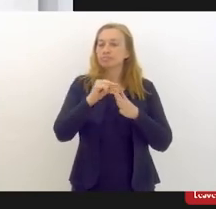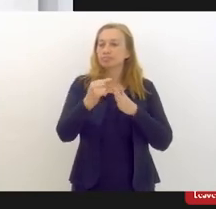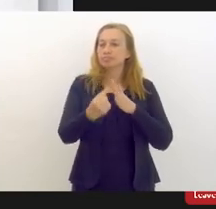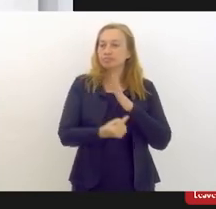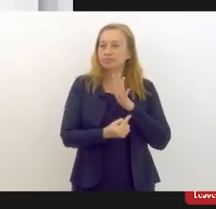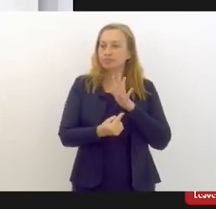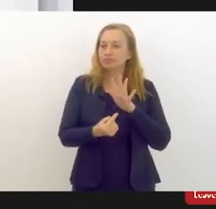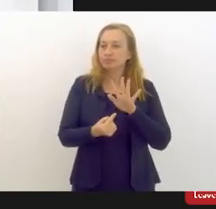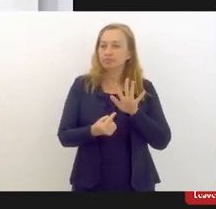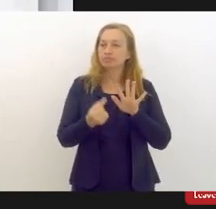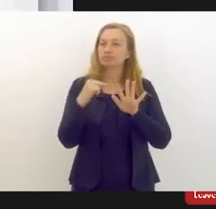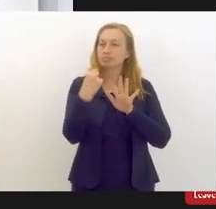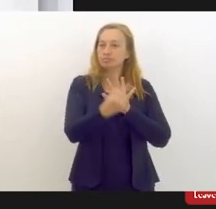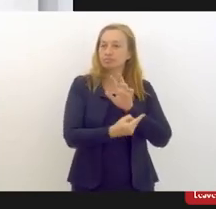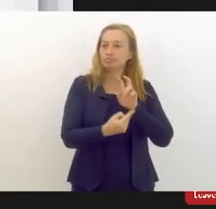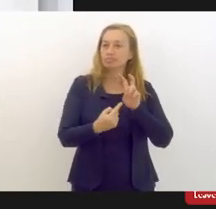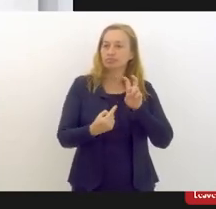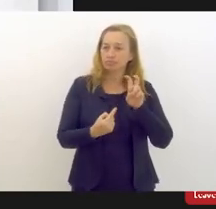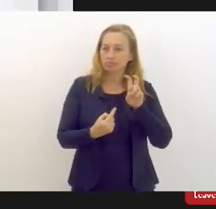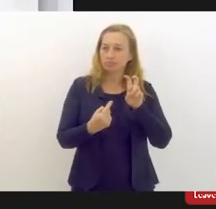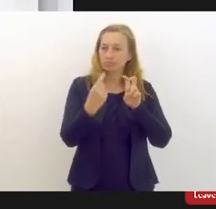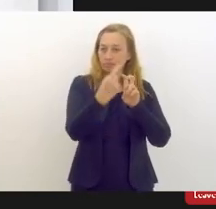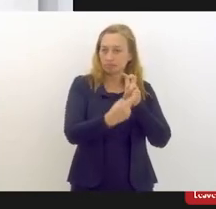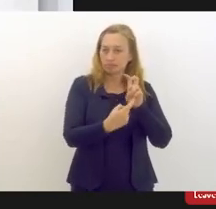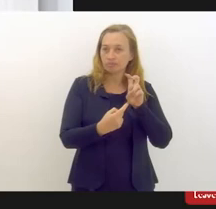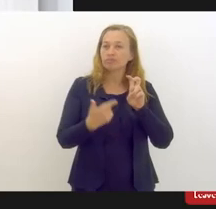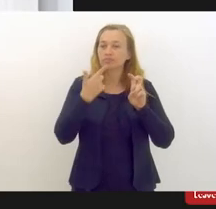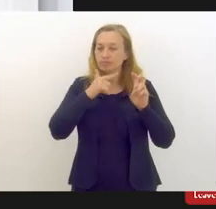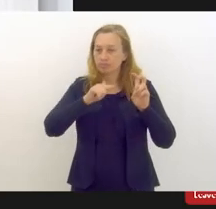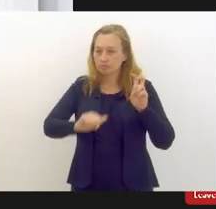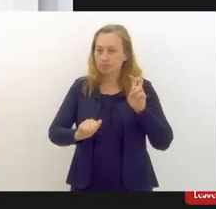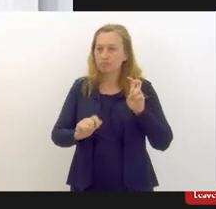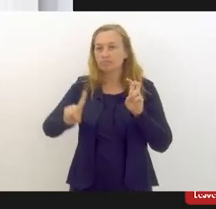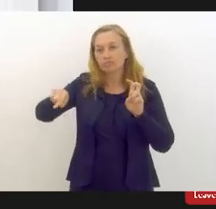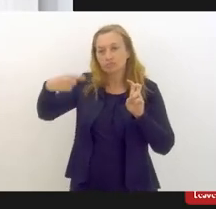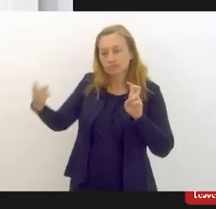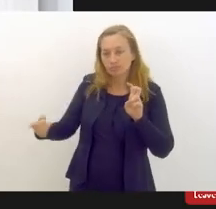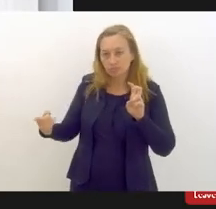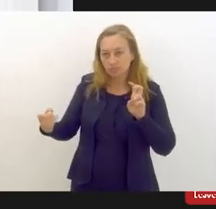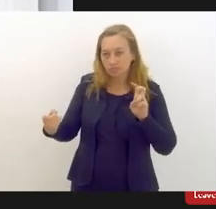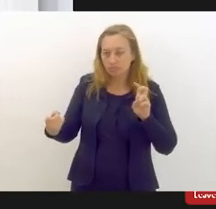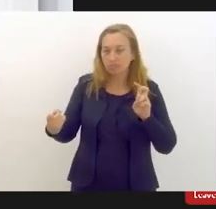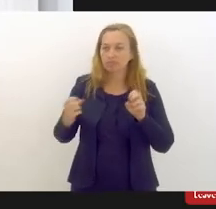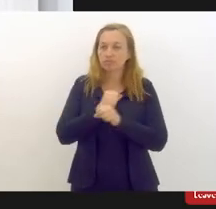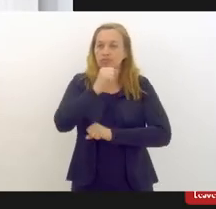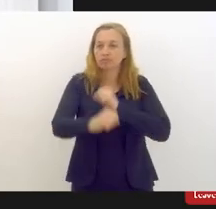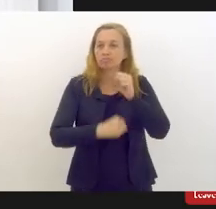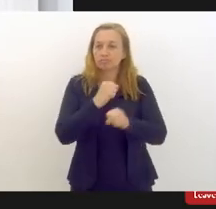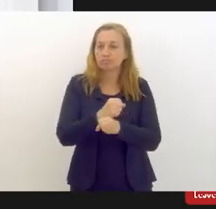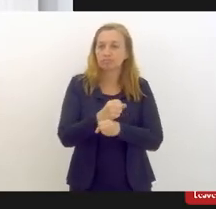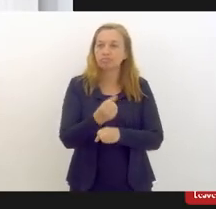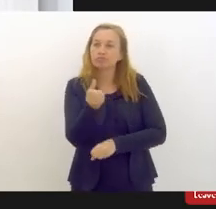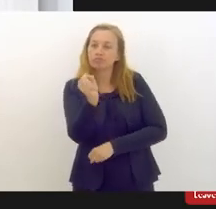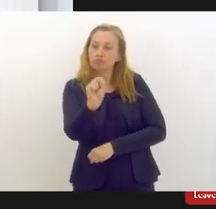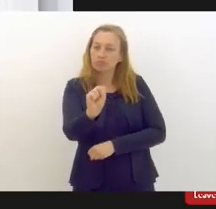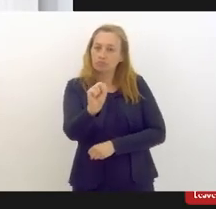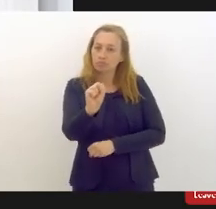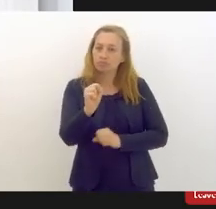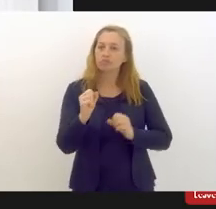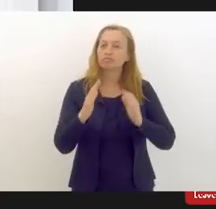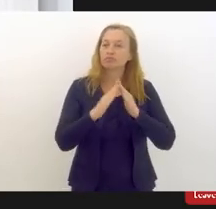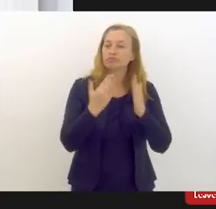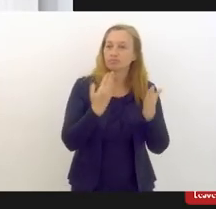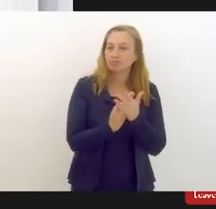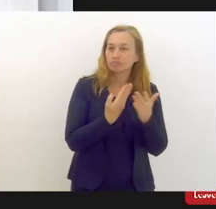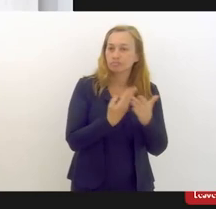interculturais, né, de 21 para 22, e para o próximo ano serão mais 8 escolas interculturais aqui na rede